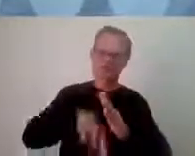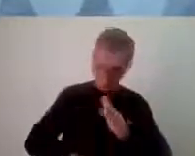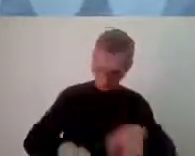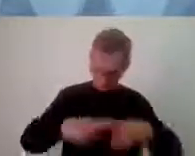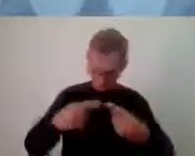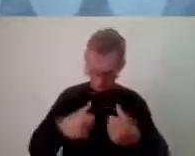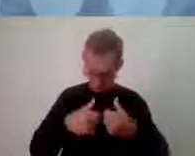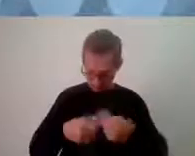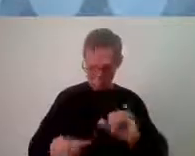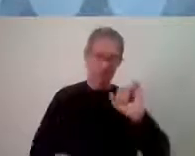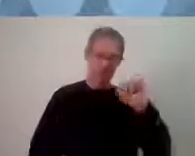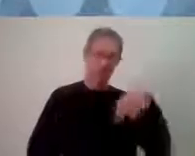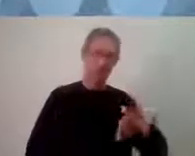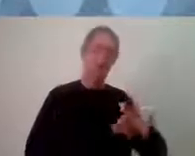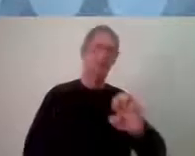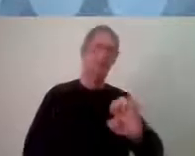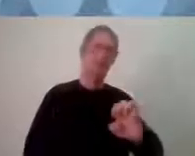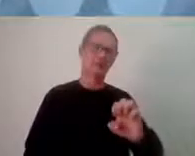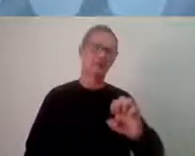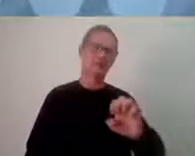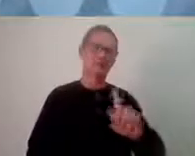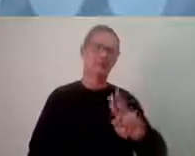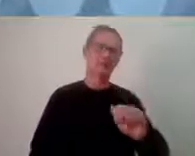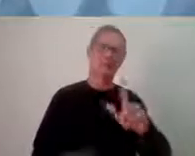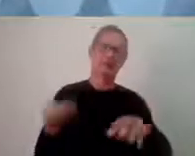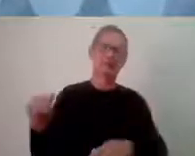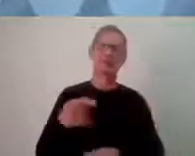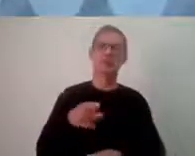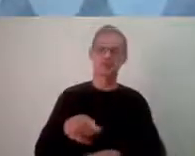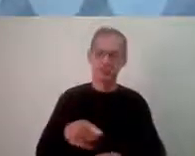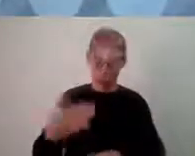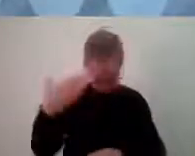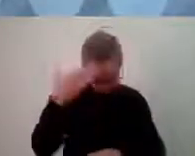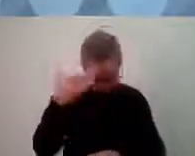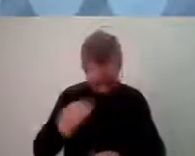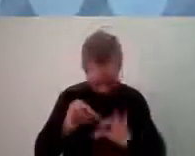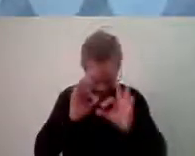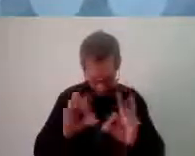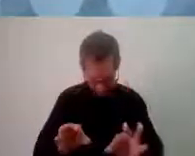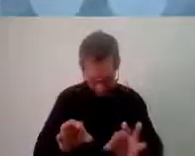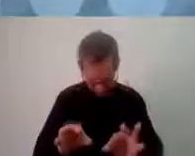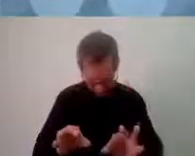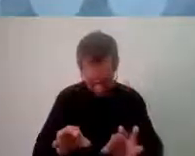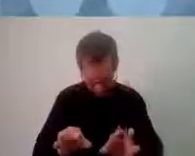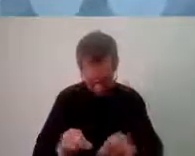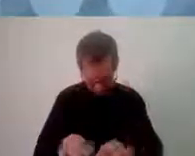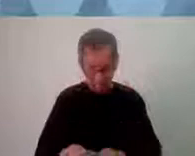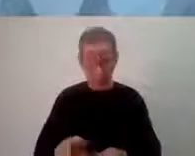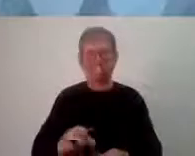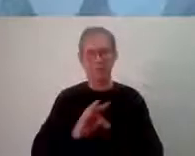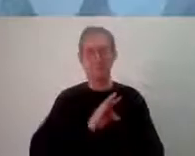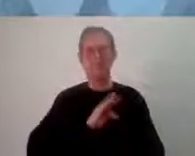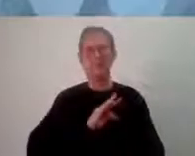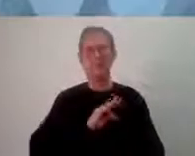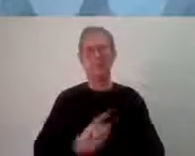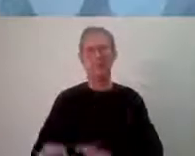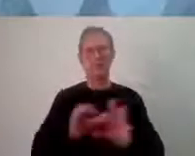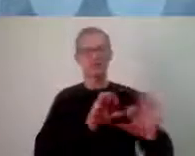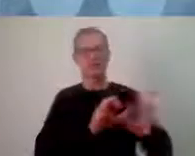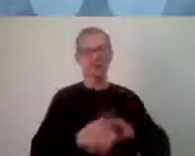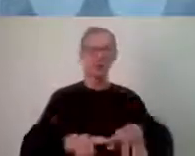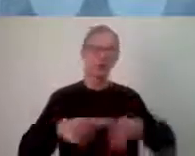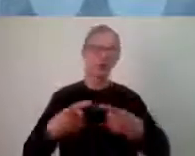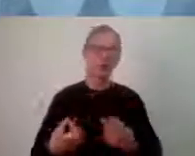E essas integrais, elas serão essenciais para que você entenda corretamente as técnicas de integração